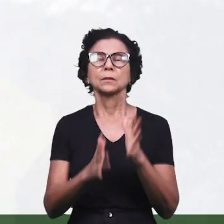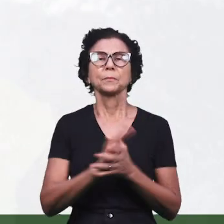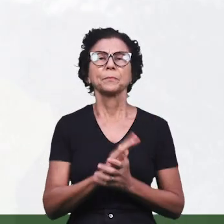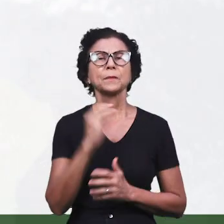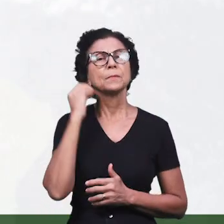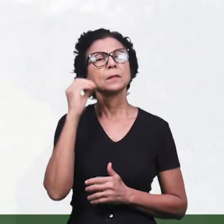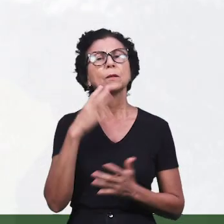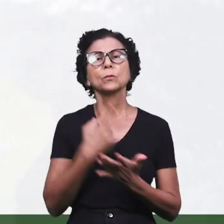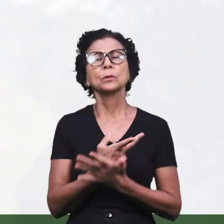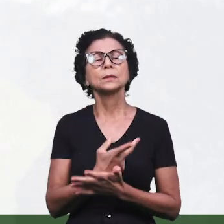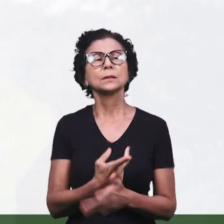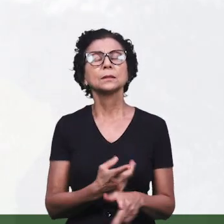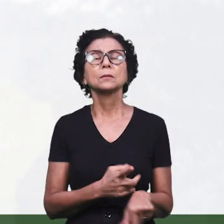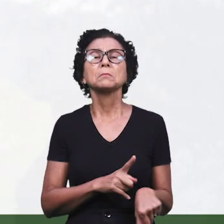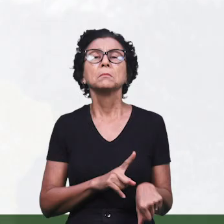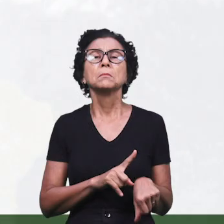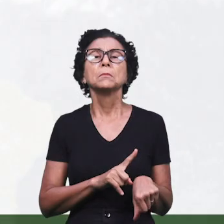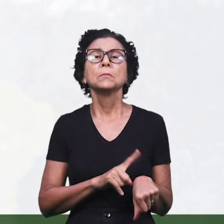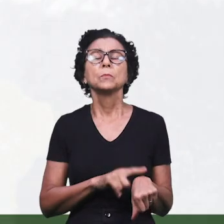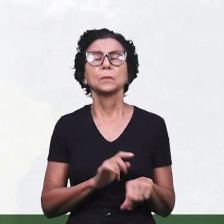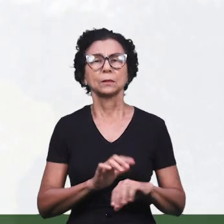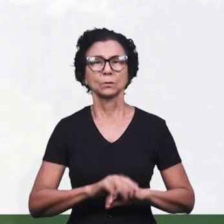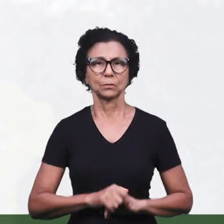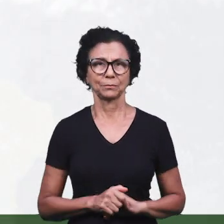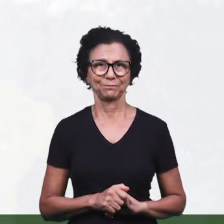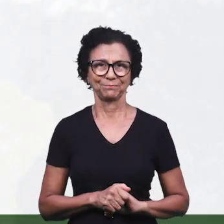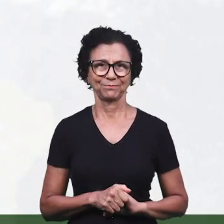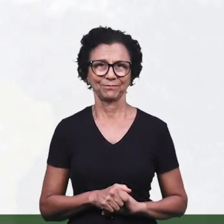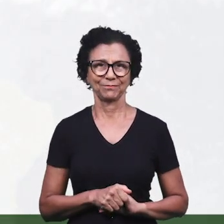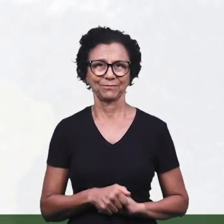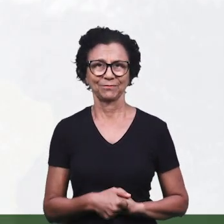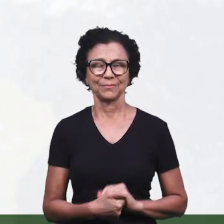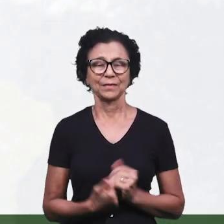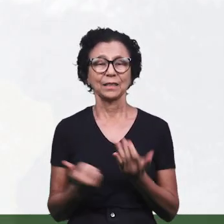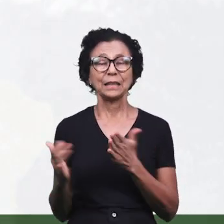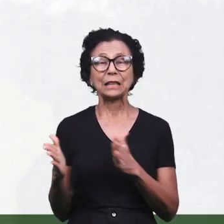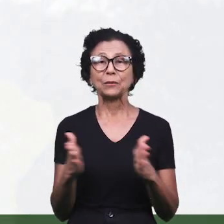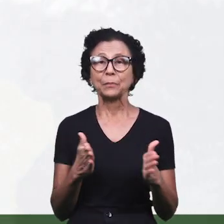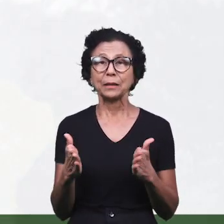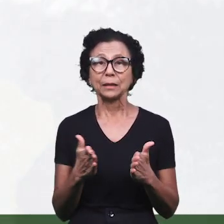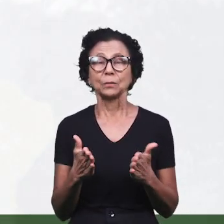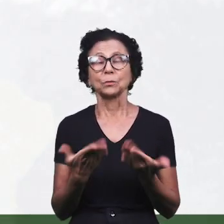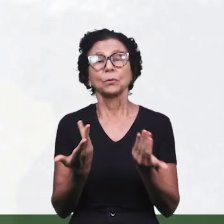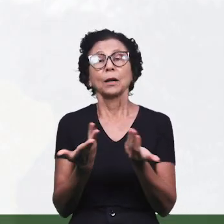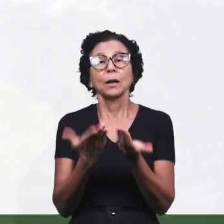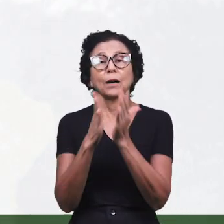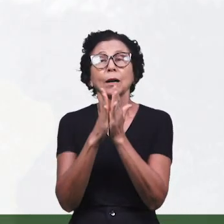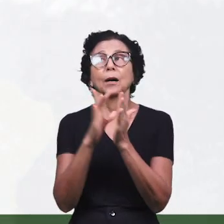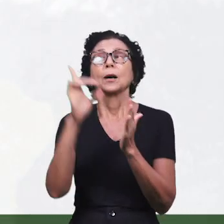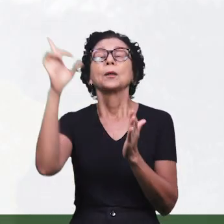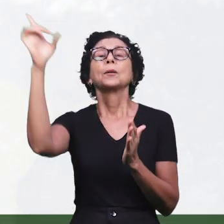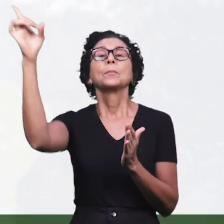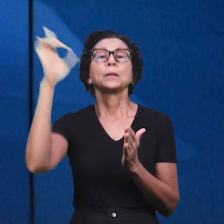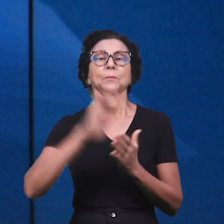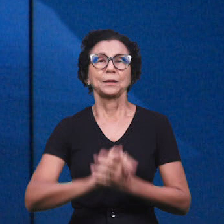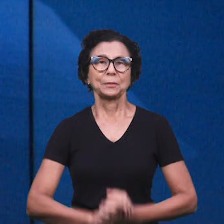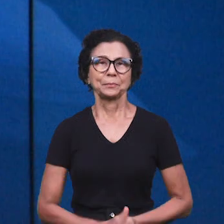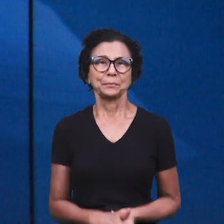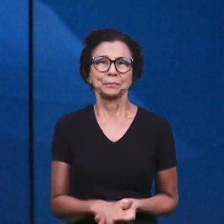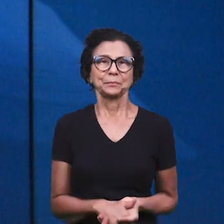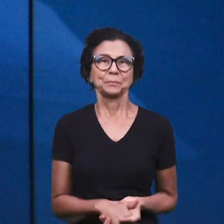experiência aconteceu e onde estava a palavra de Deus? Agora